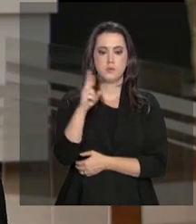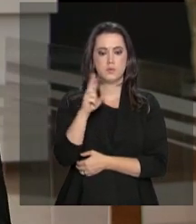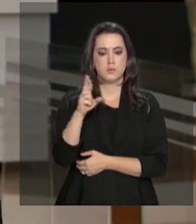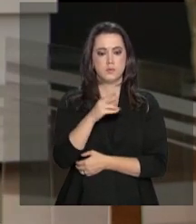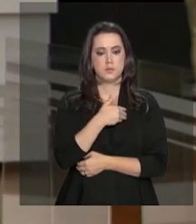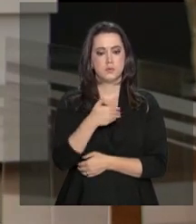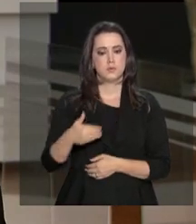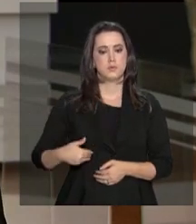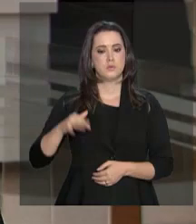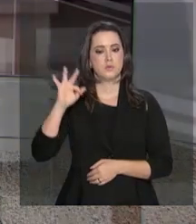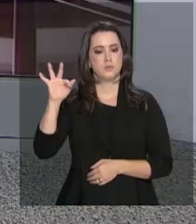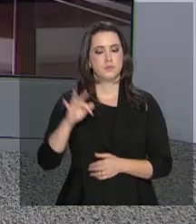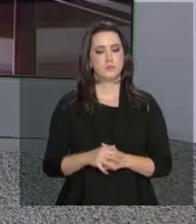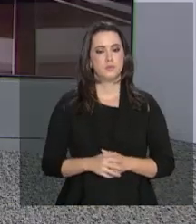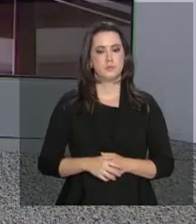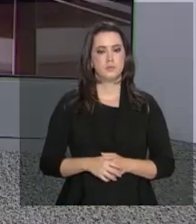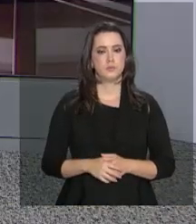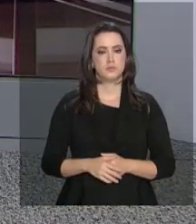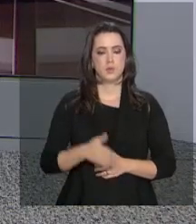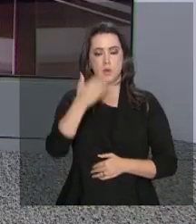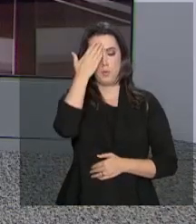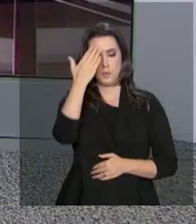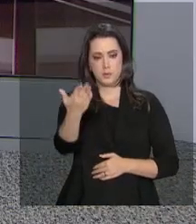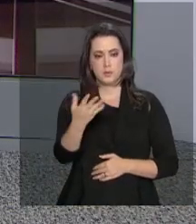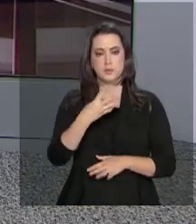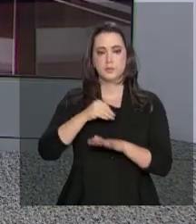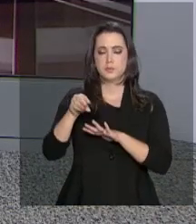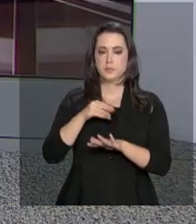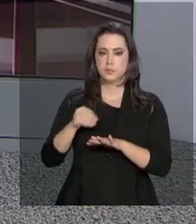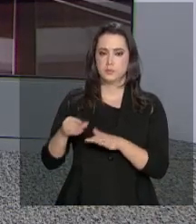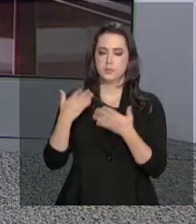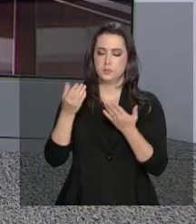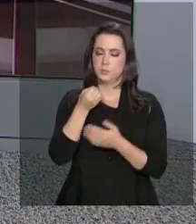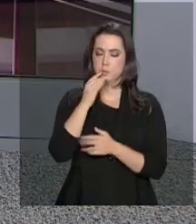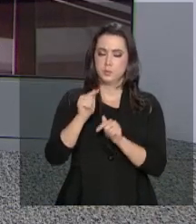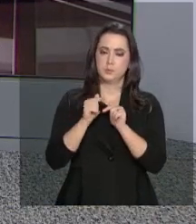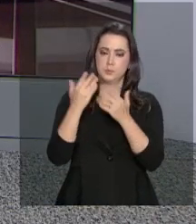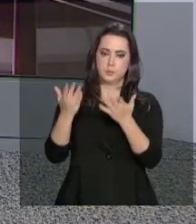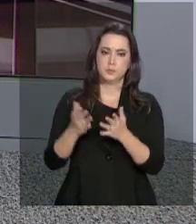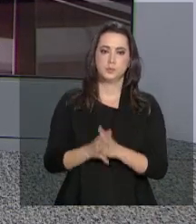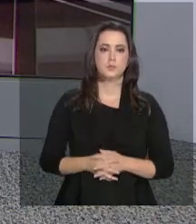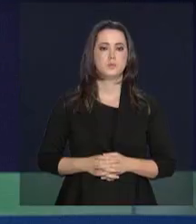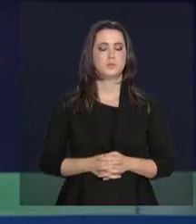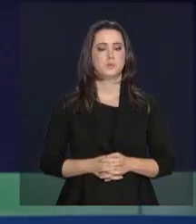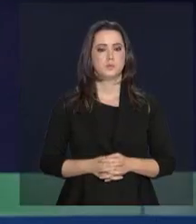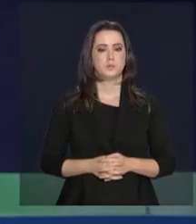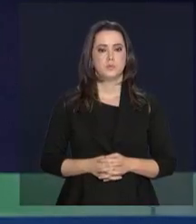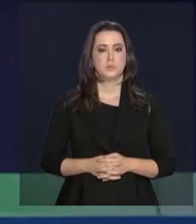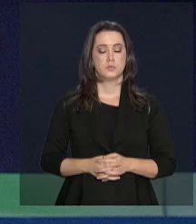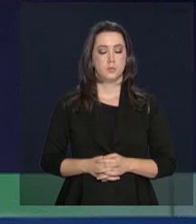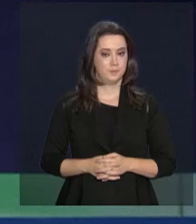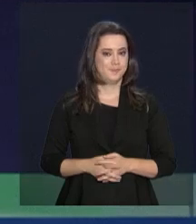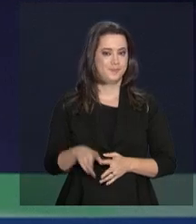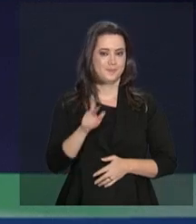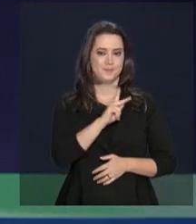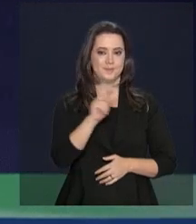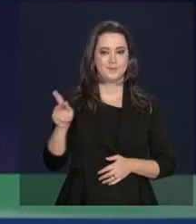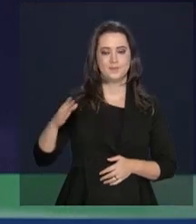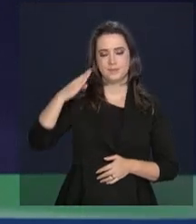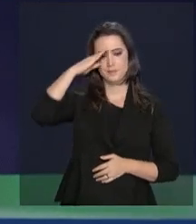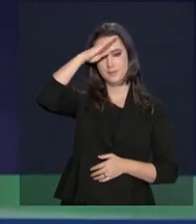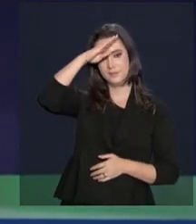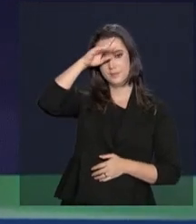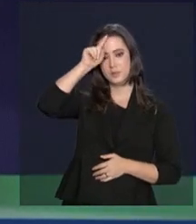União. Alessandra. Obrigada, Ricardo, pelas informações. Um bom trabalho para você. O presidente eleito